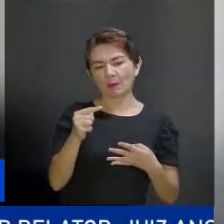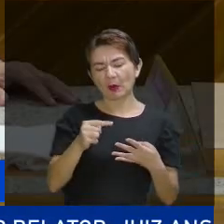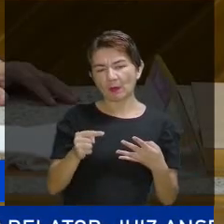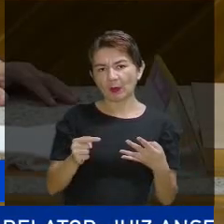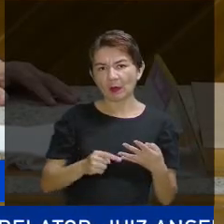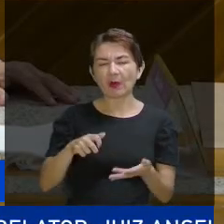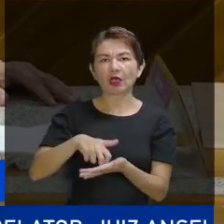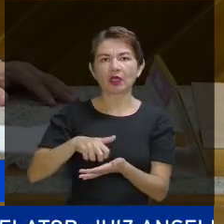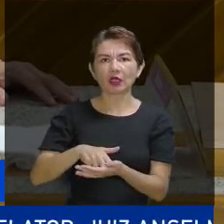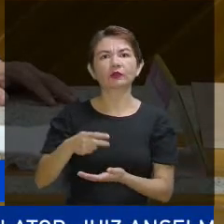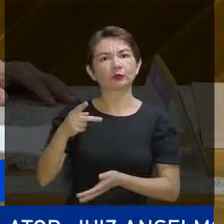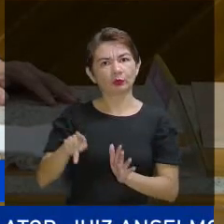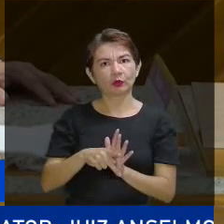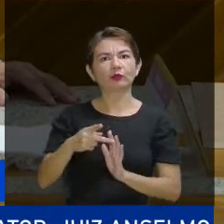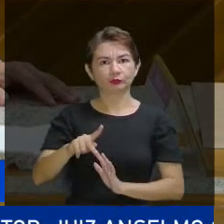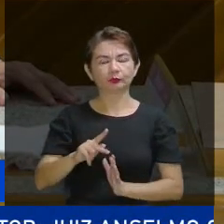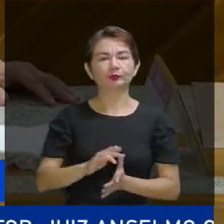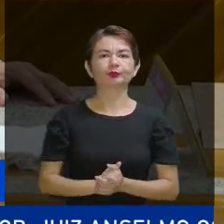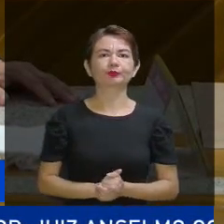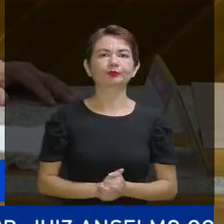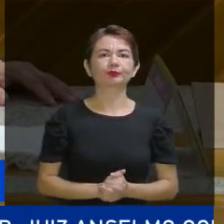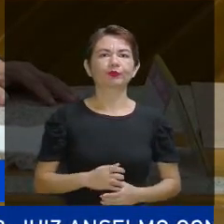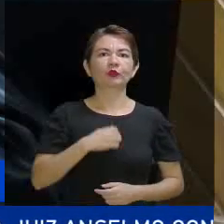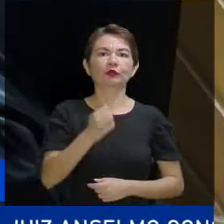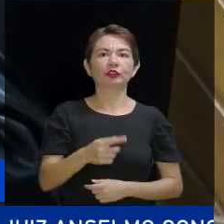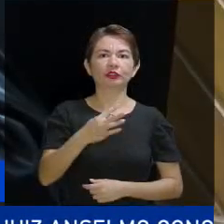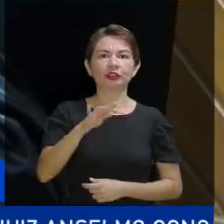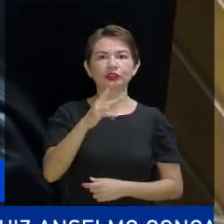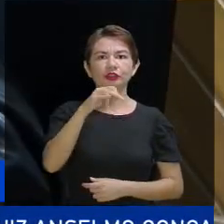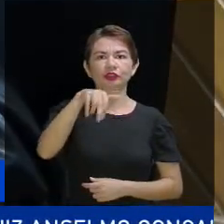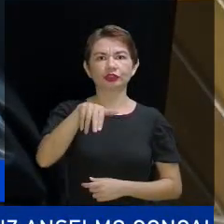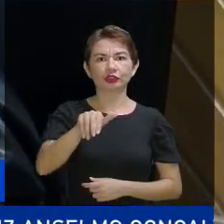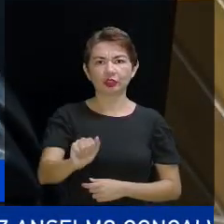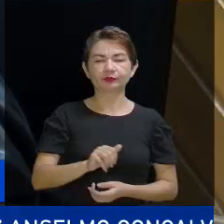voto. A juíza Tina Souza.